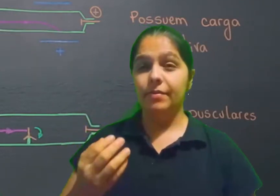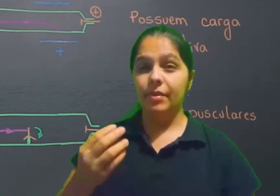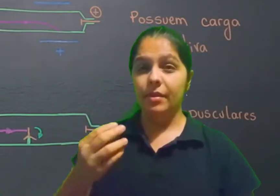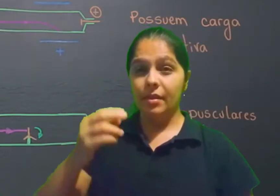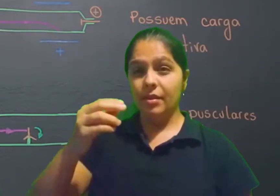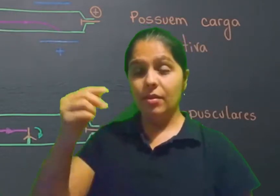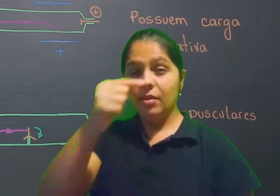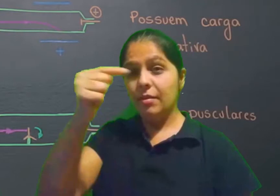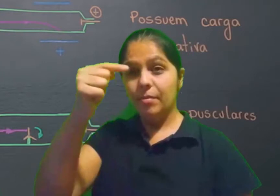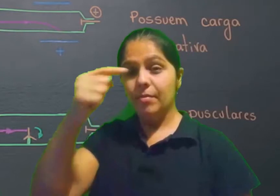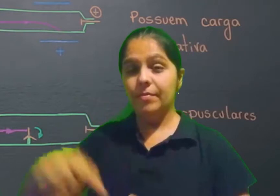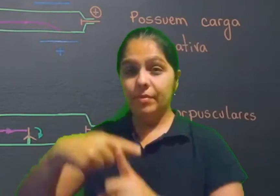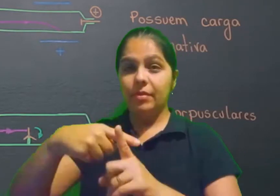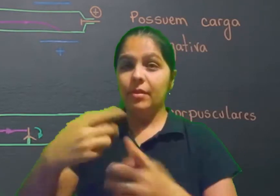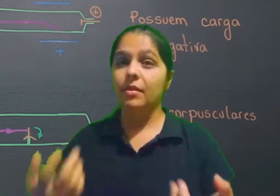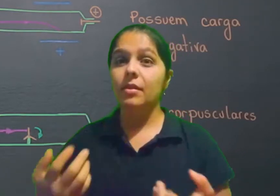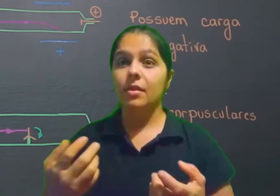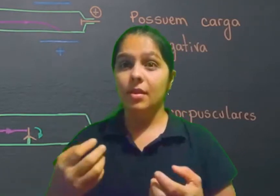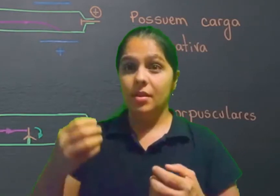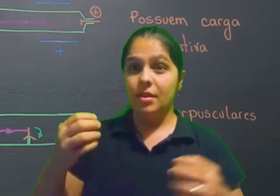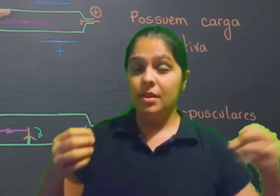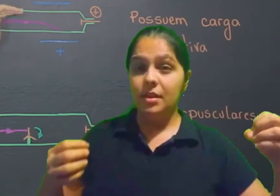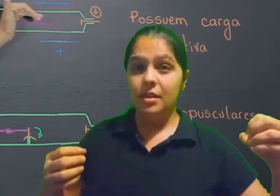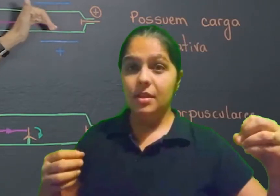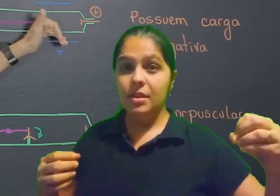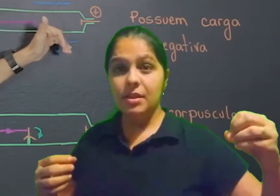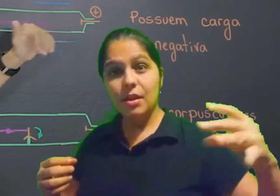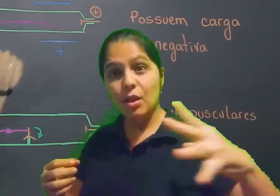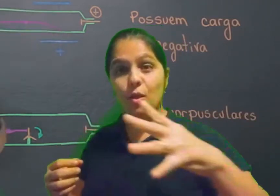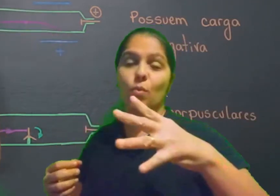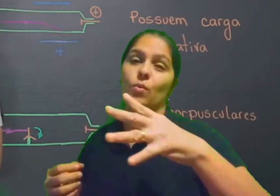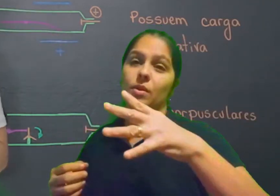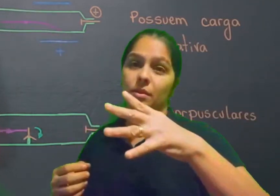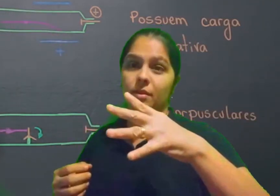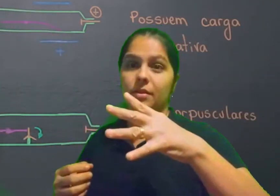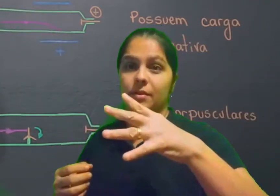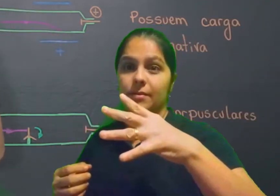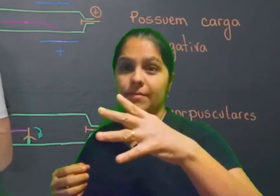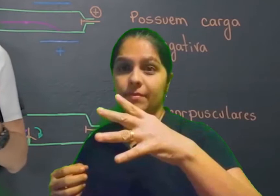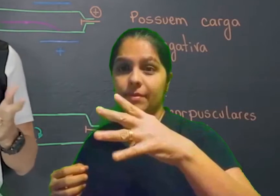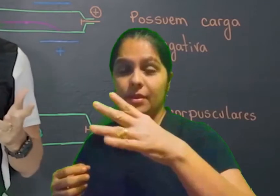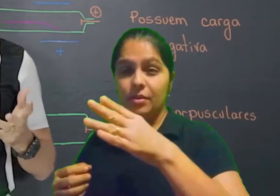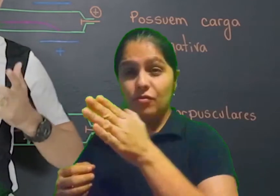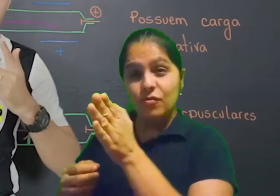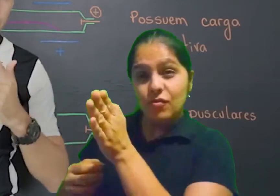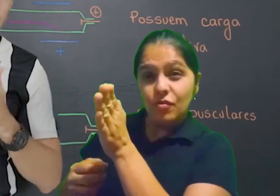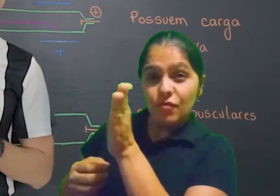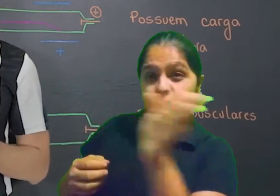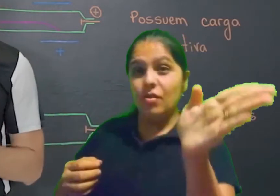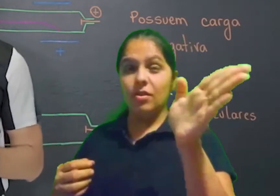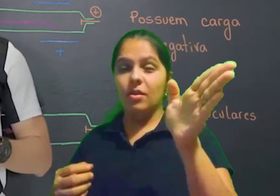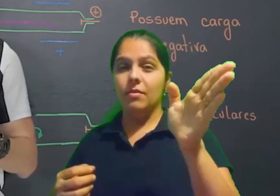aqui. Esses raios, eles desviavam em direção ao positivo. E como você já